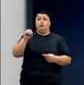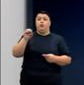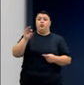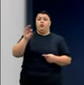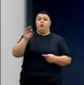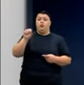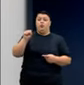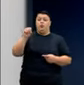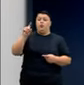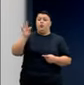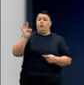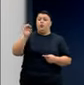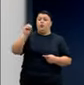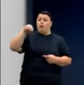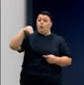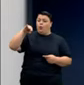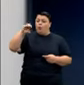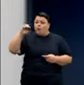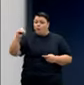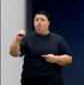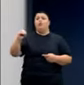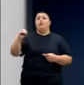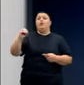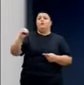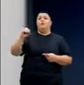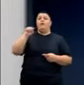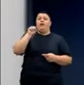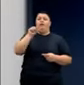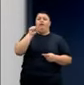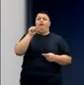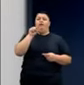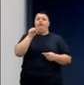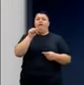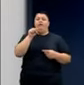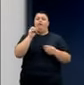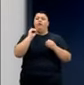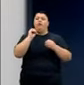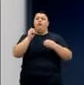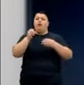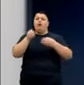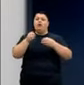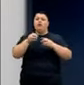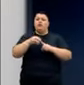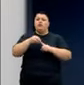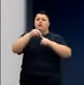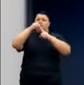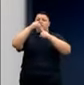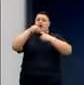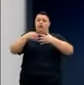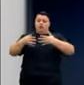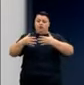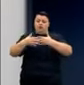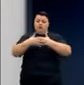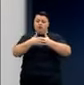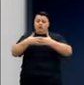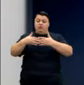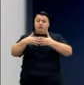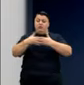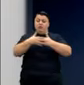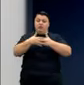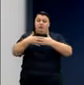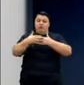Deuterostomados. Aqui é uma síntese dos tecidos, dos principais tecidos